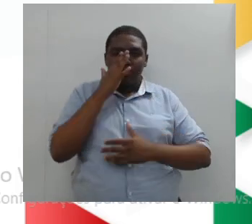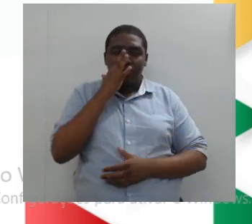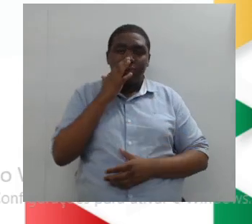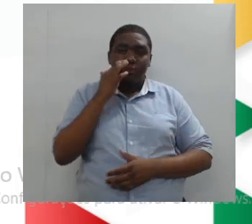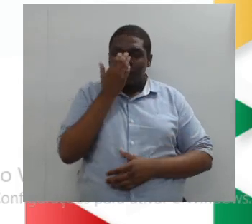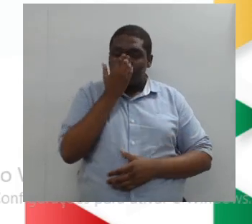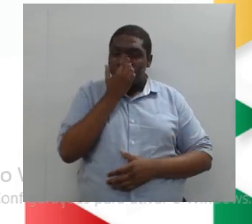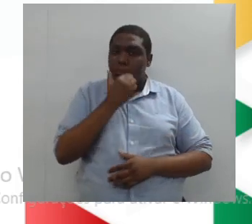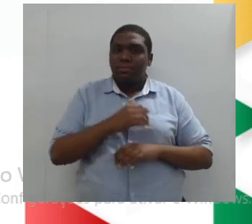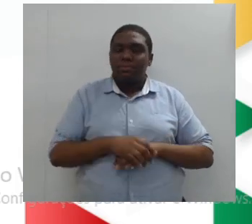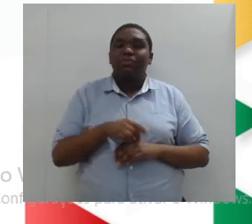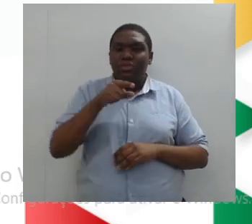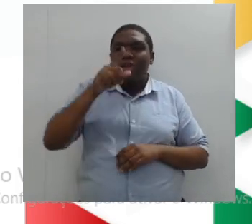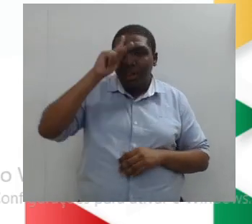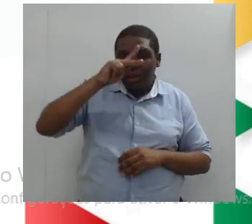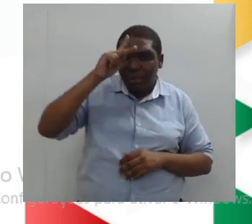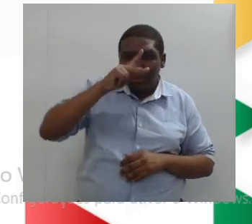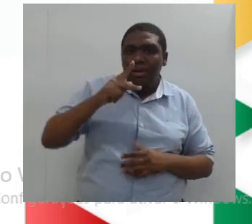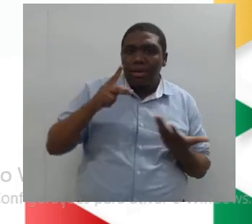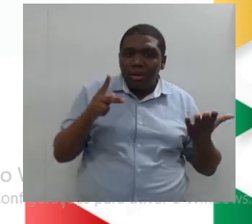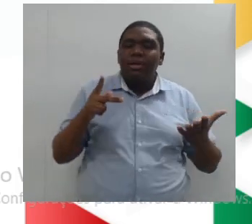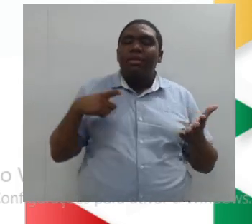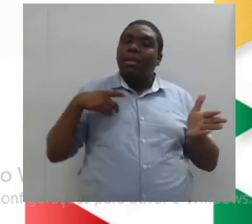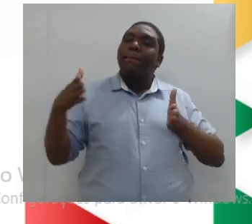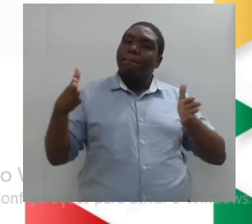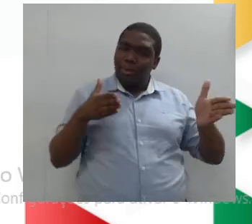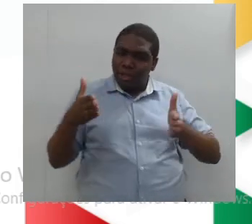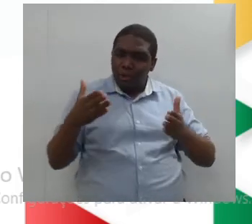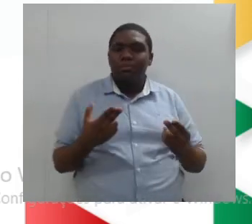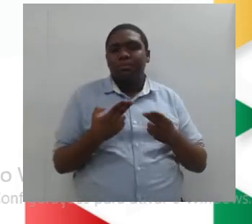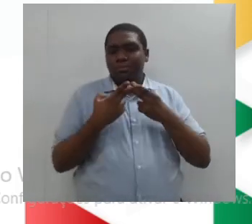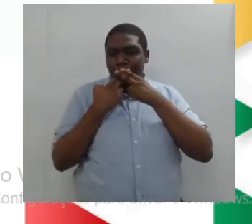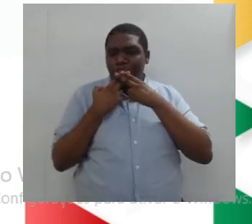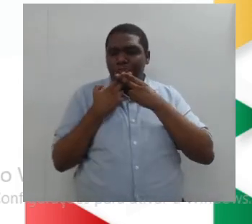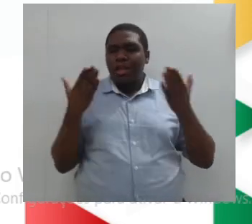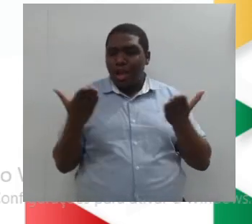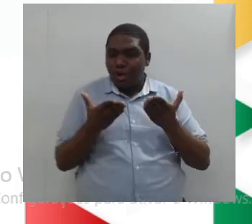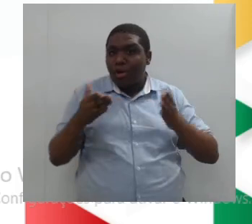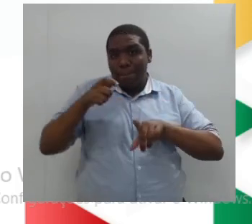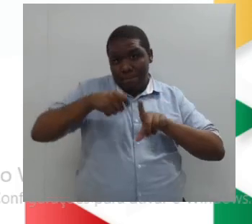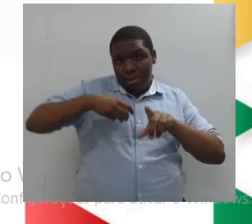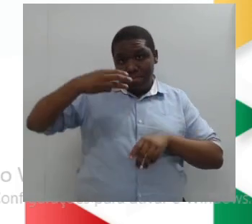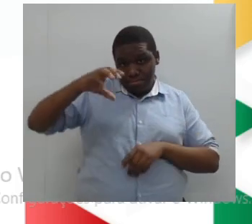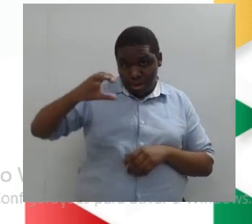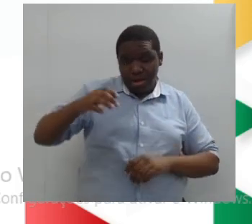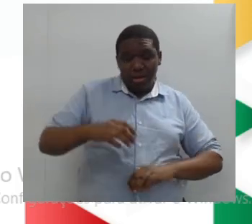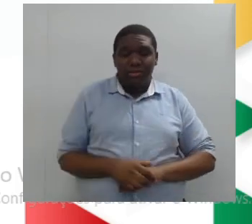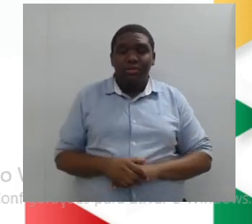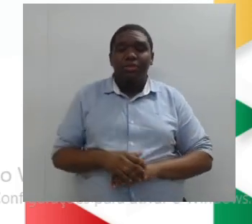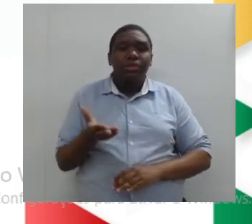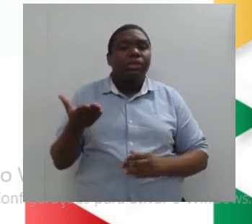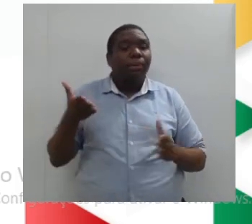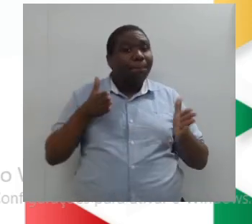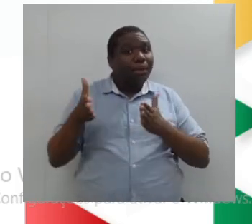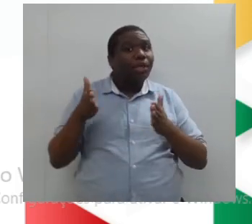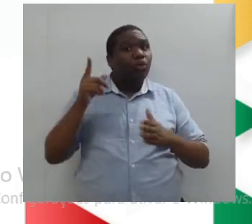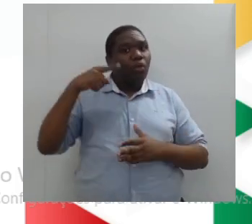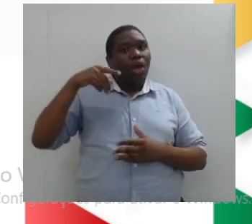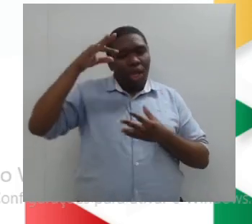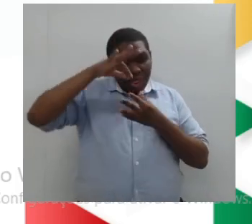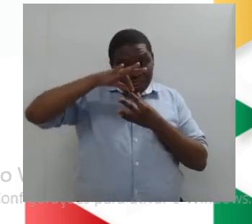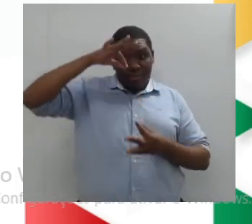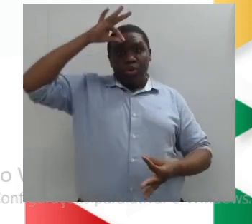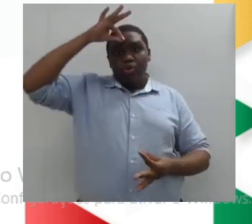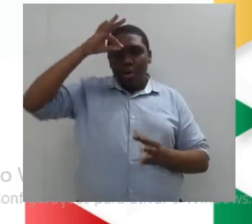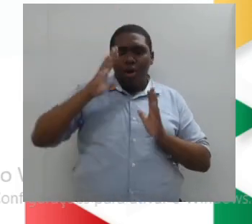que os Bahá'í, nesse momento, estão nesse período de jejum. Eles consideram esse período bastante espiritual